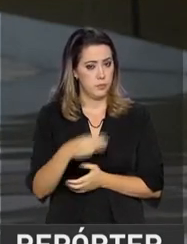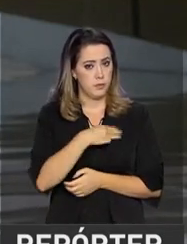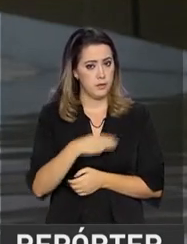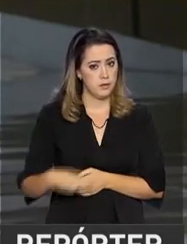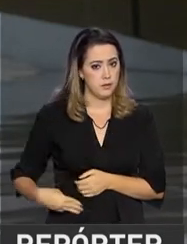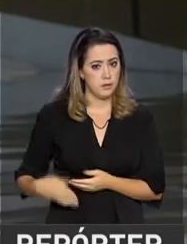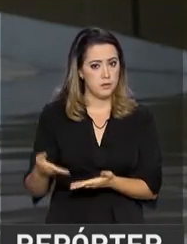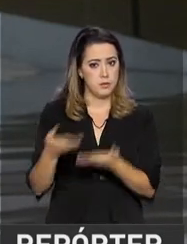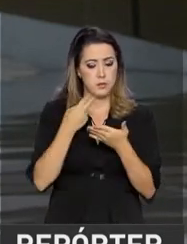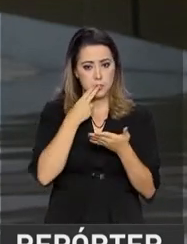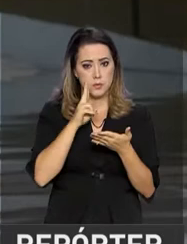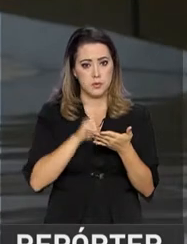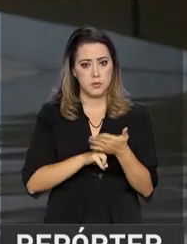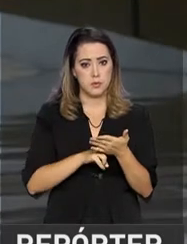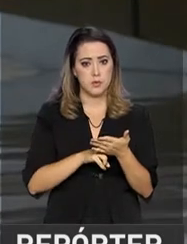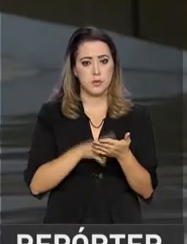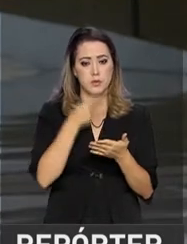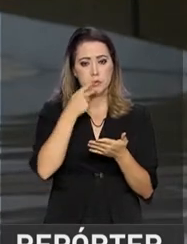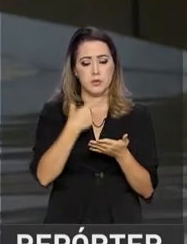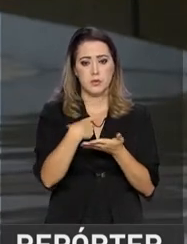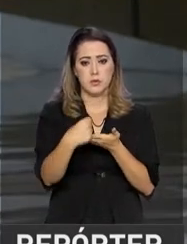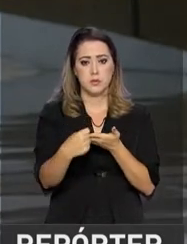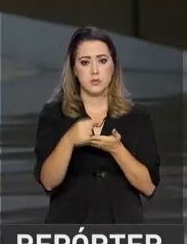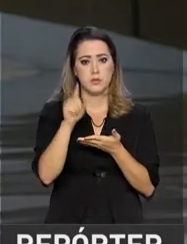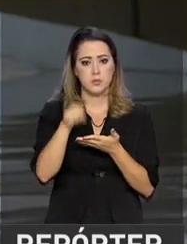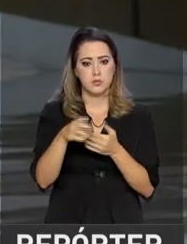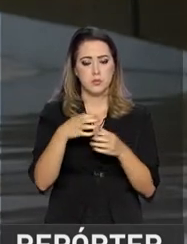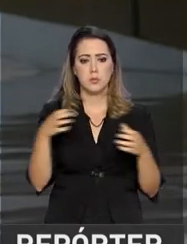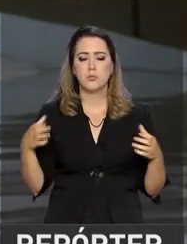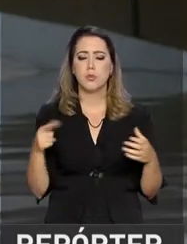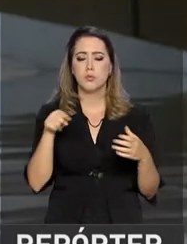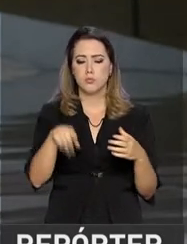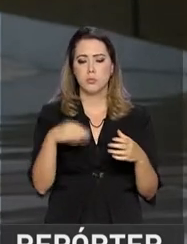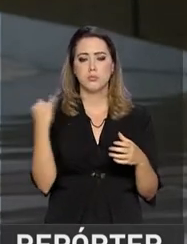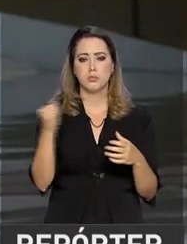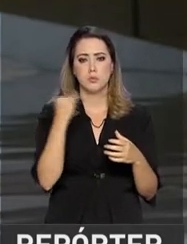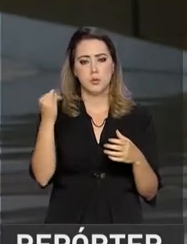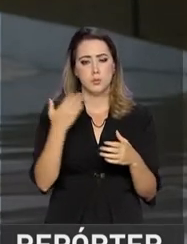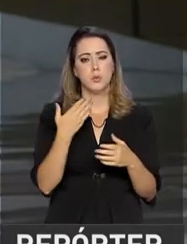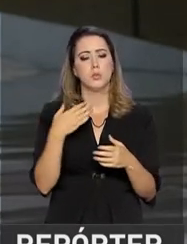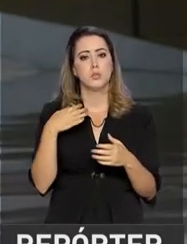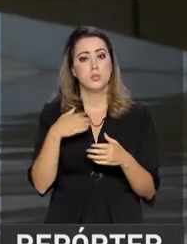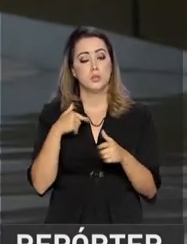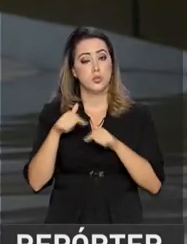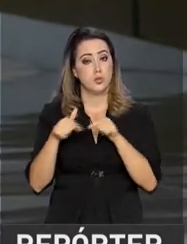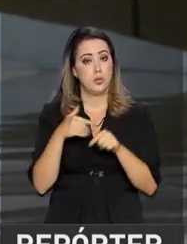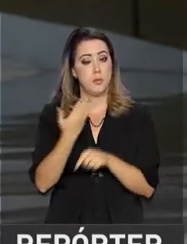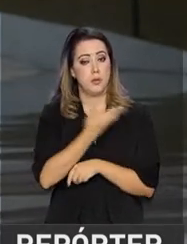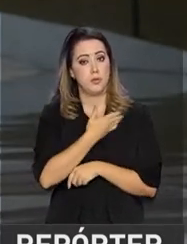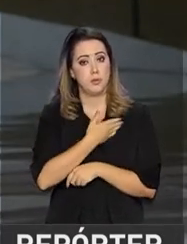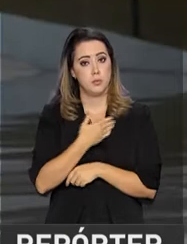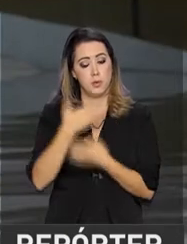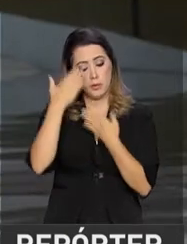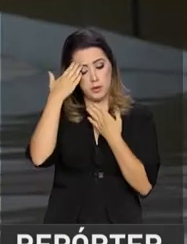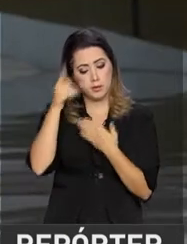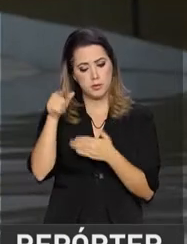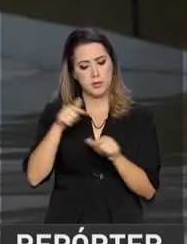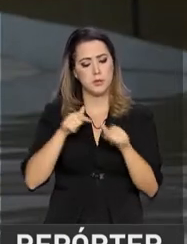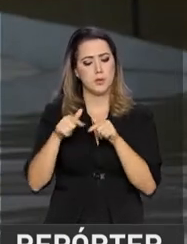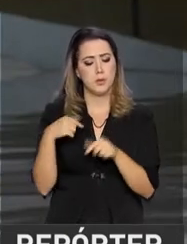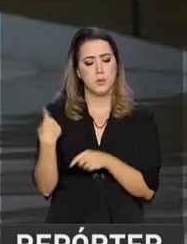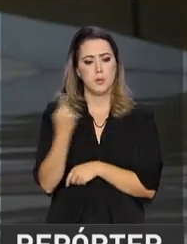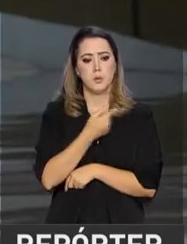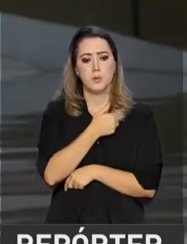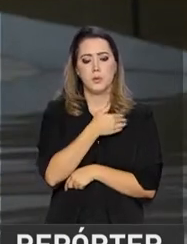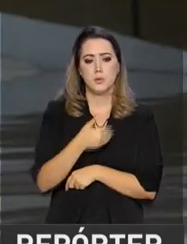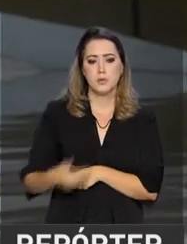carta pedindo exoneração do cargo que foi grandiosamente ocupada pelo prezado amigo. Sou-lhe grato pelo que fez pelo nosso governo